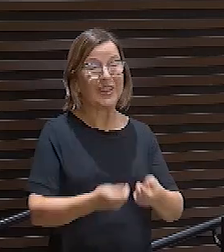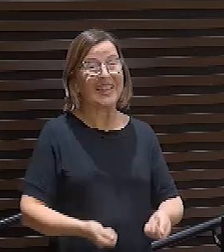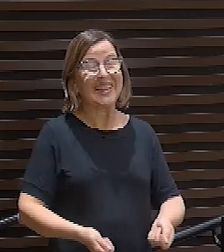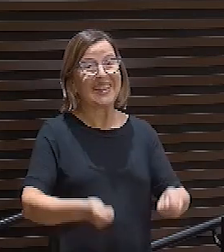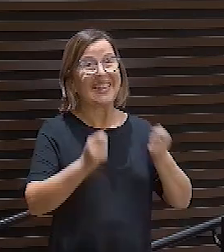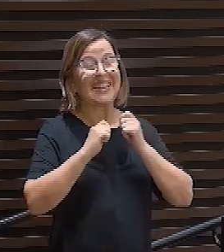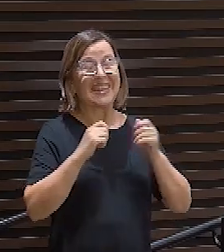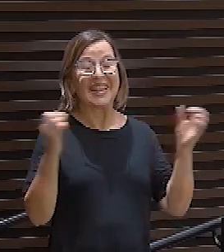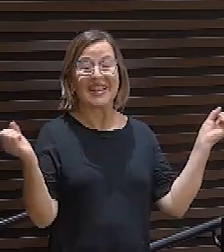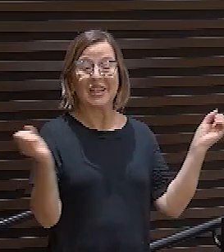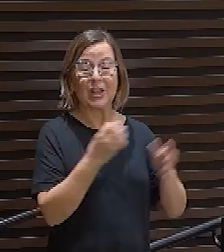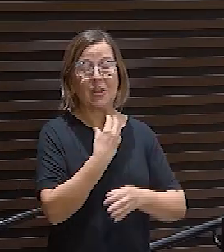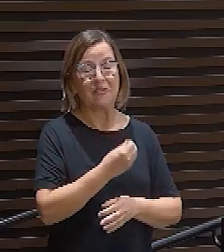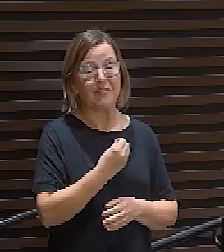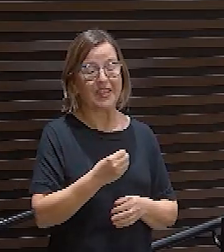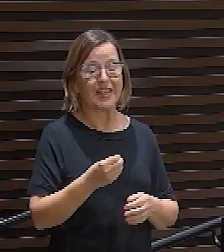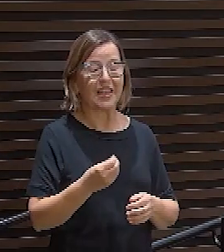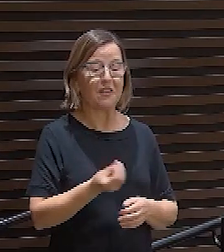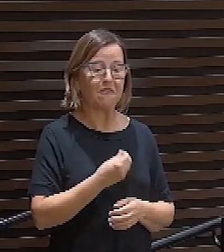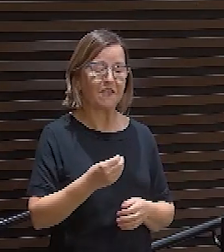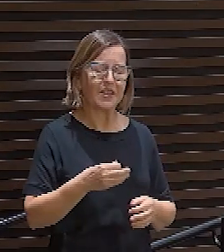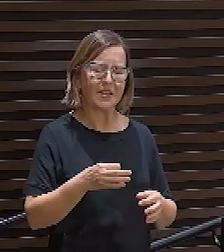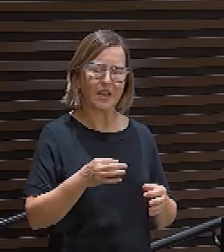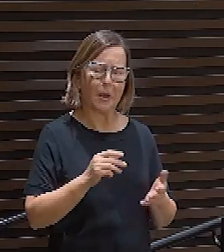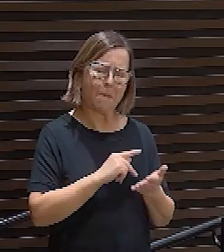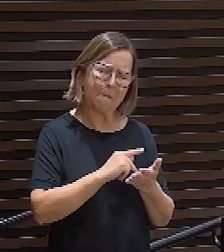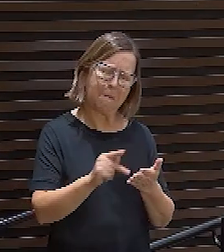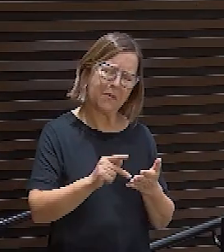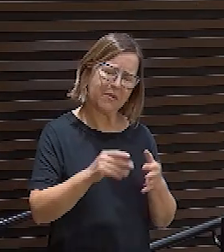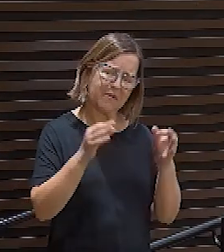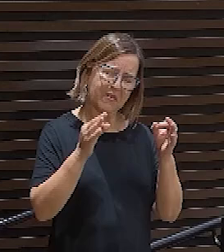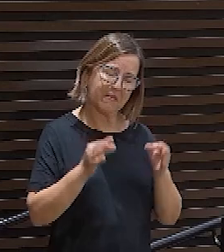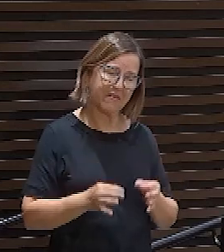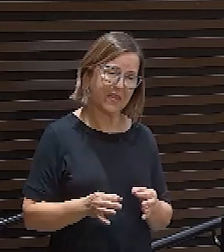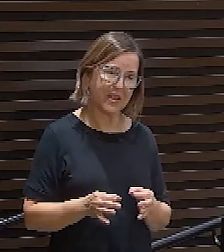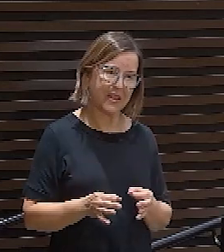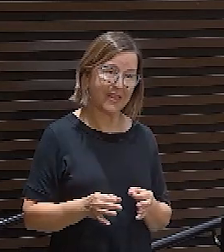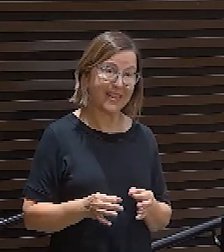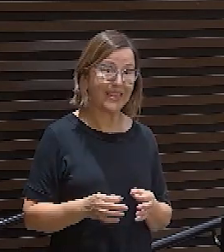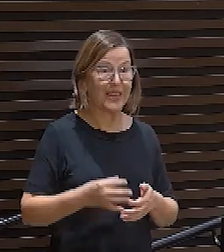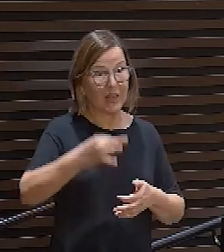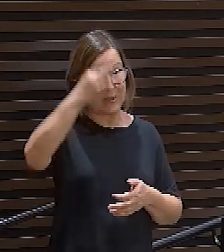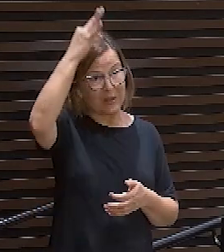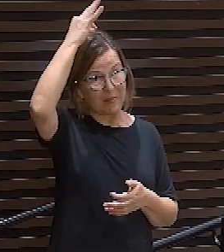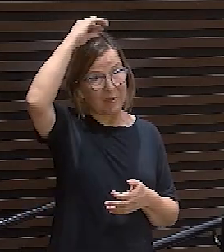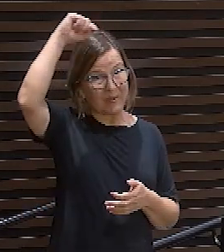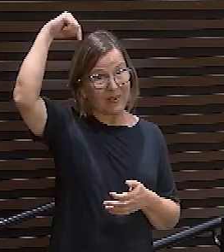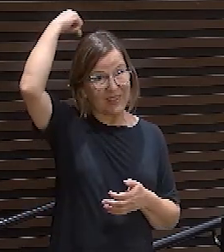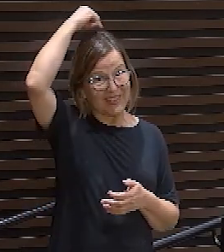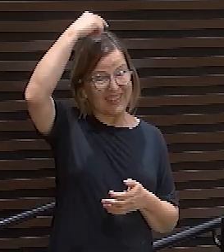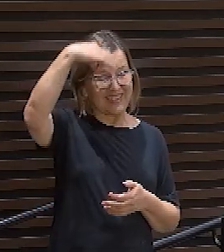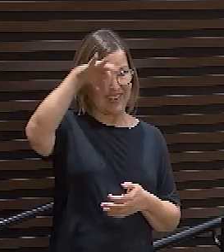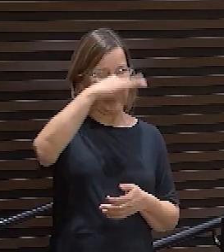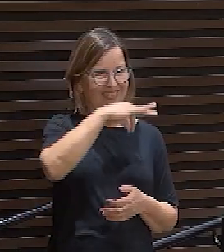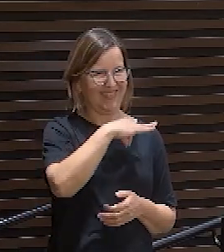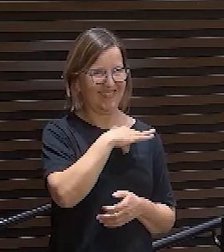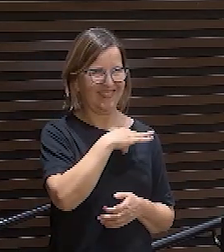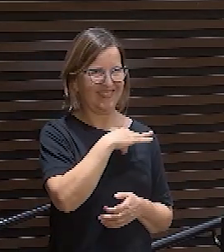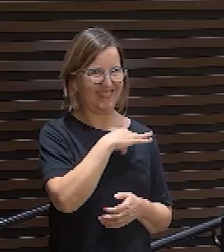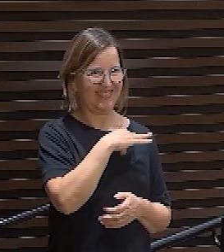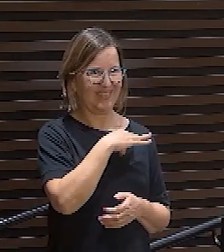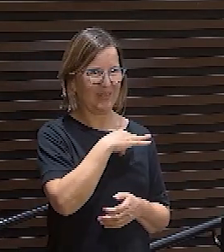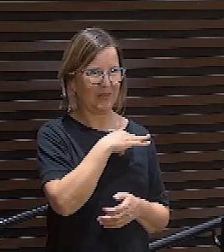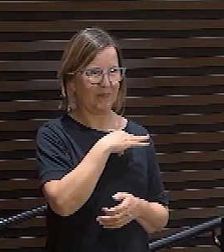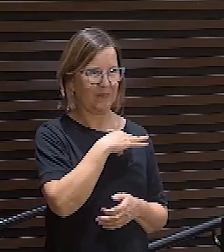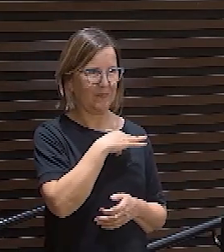vida pura, uma vida perfeita. O Espírito Santo de Deus habita em mim.